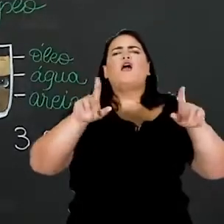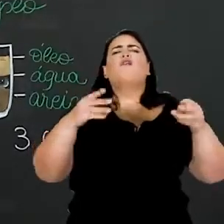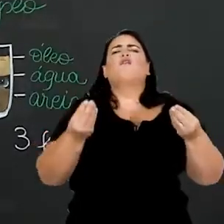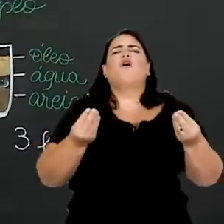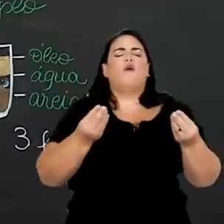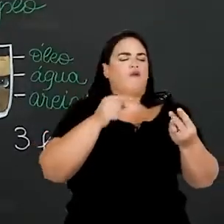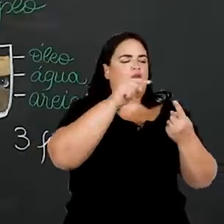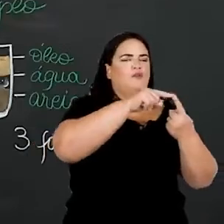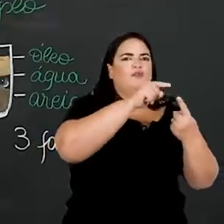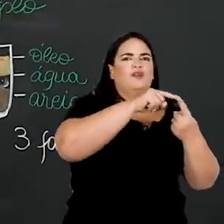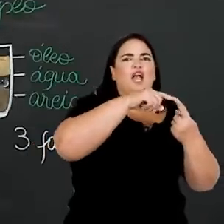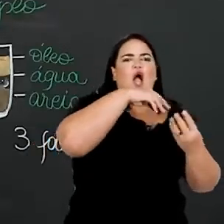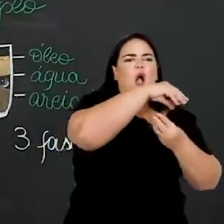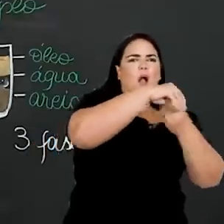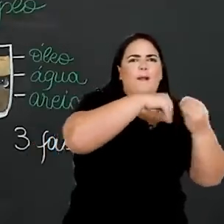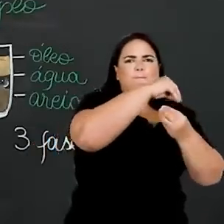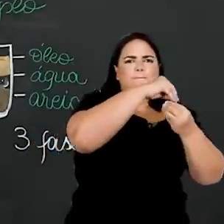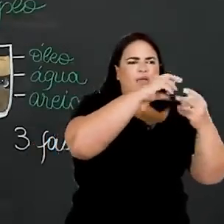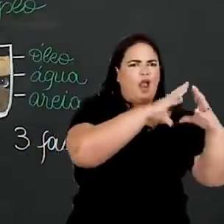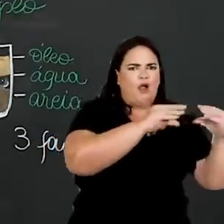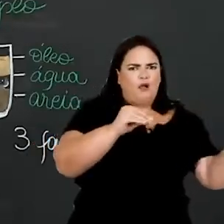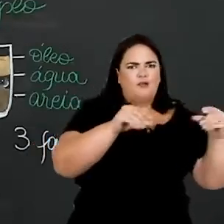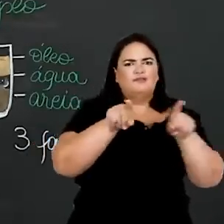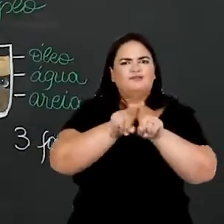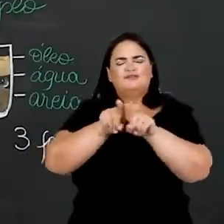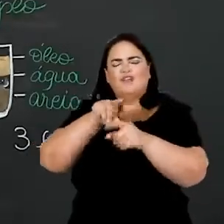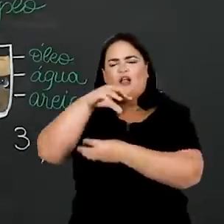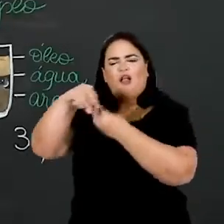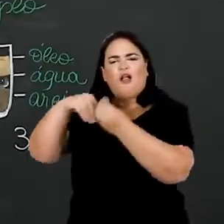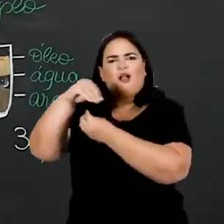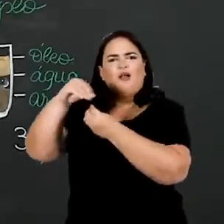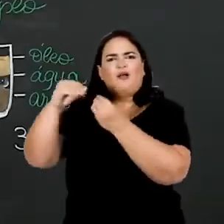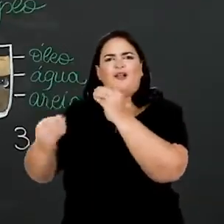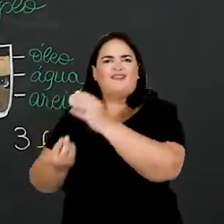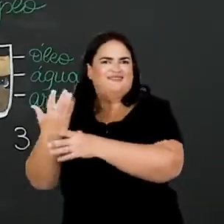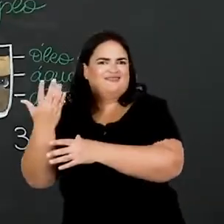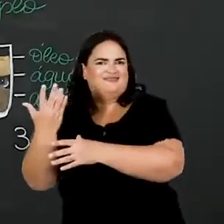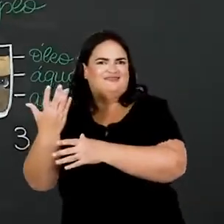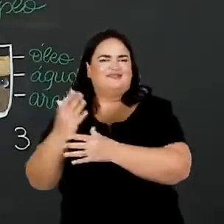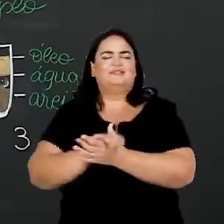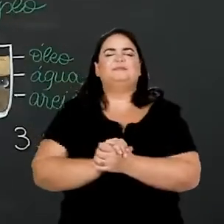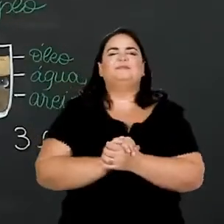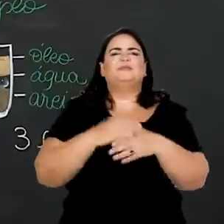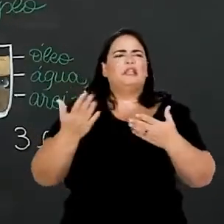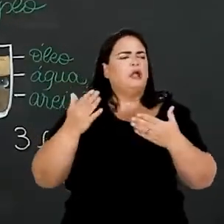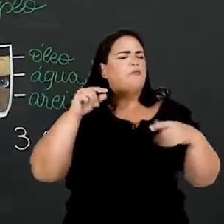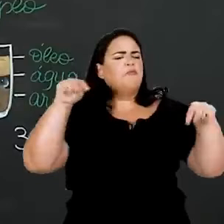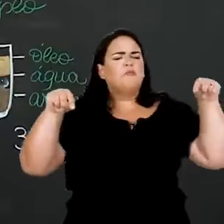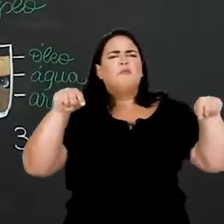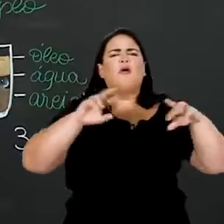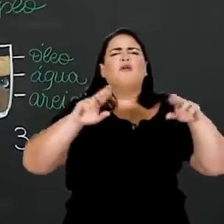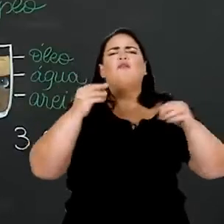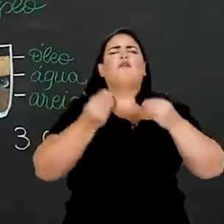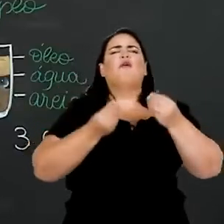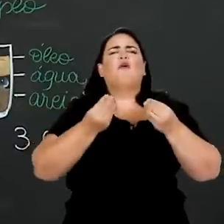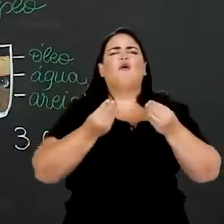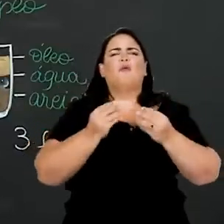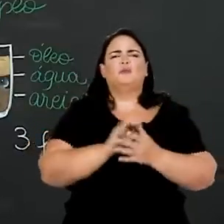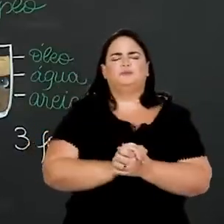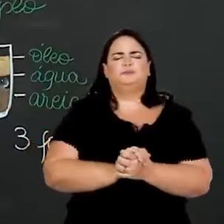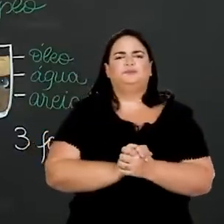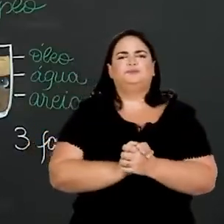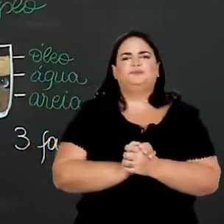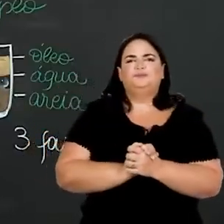Misturas homogêneas e misturas heterogêneas. Vamos diferenciar? Homo, prefixo significa